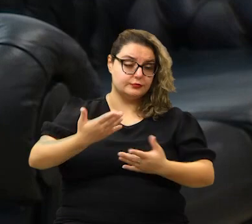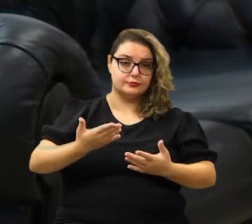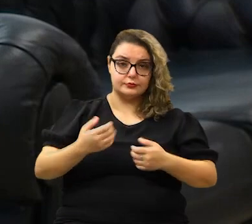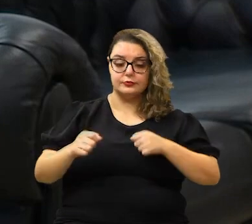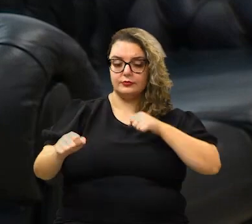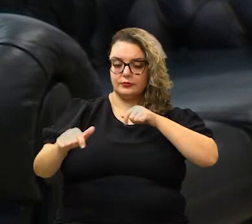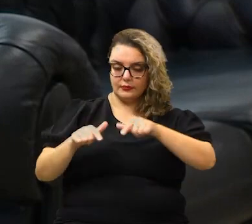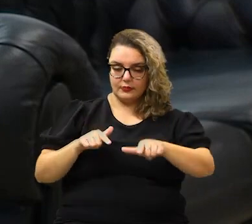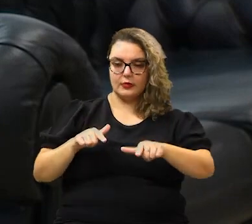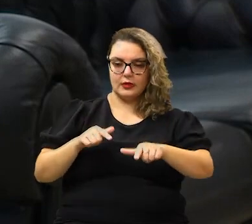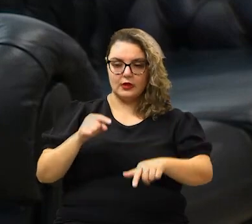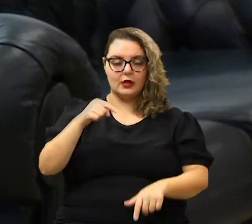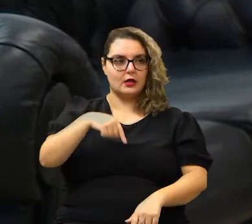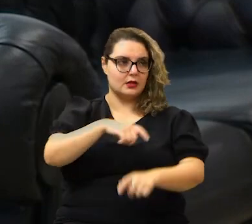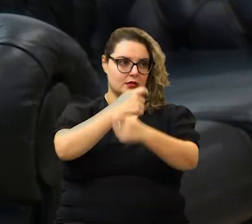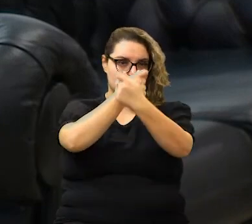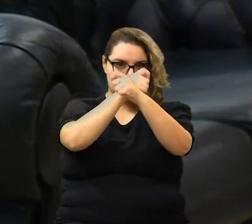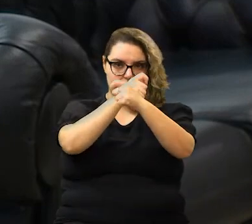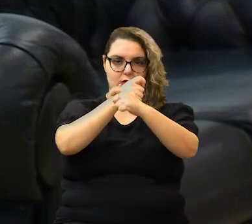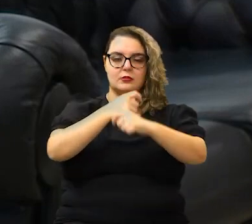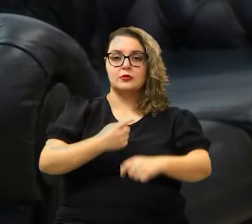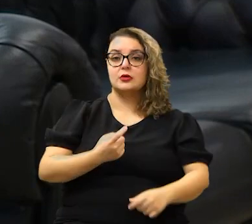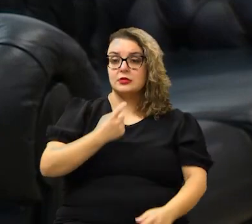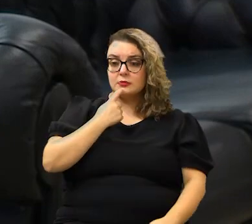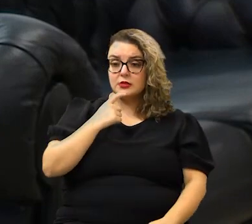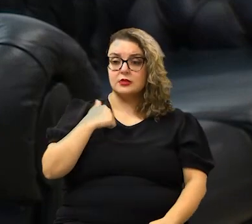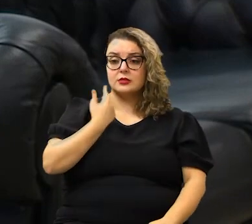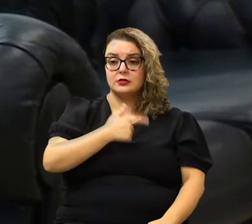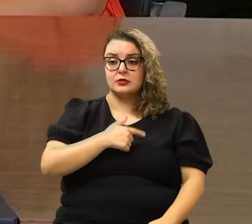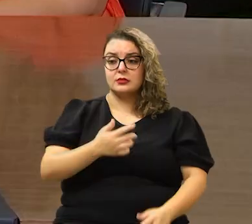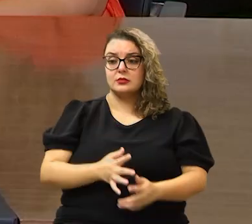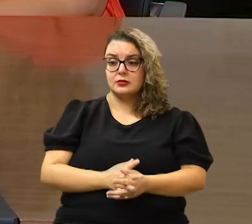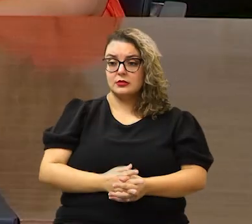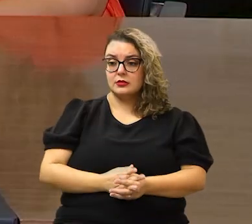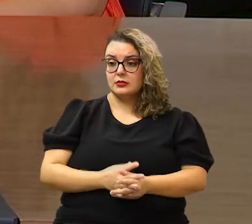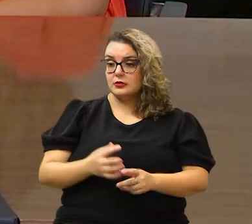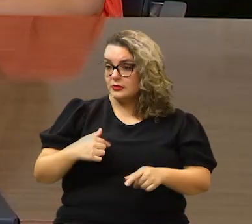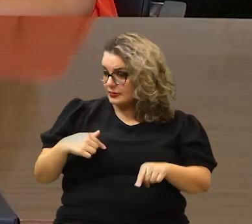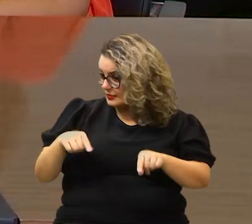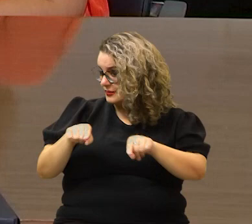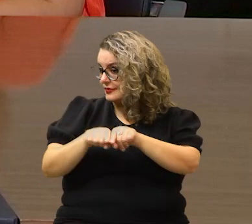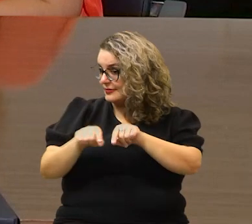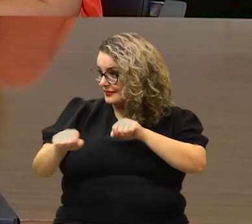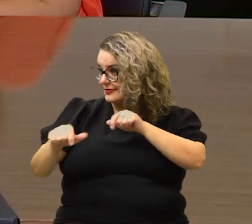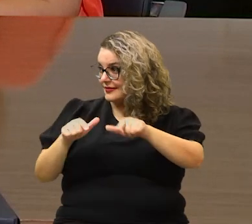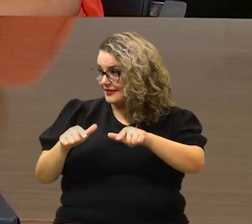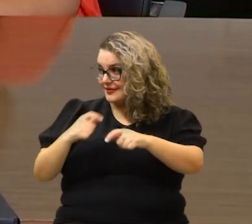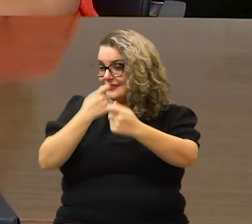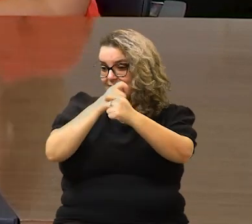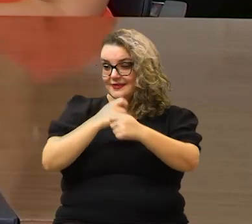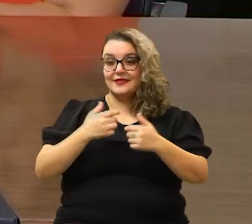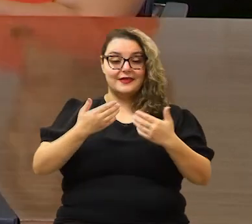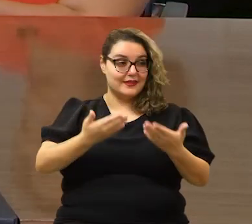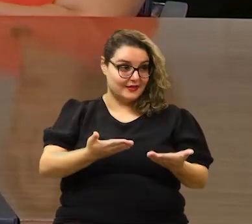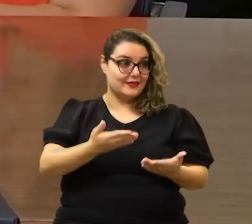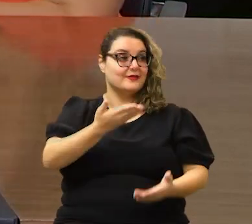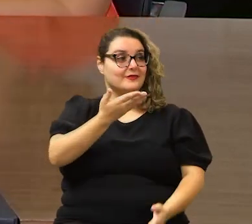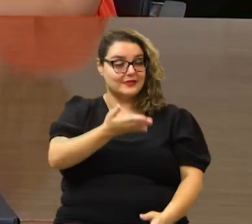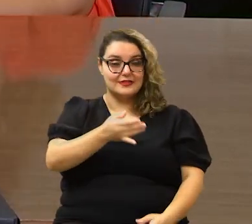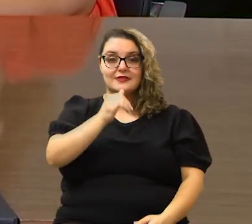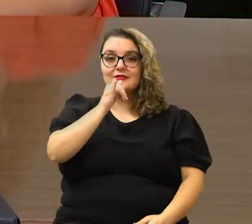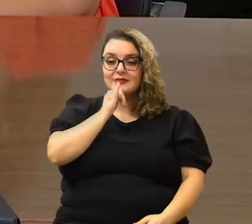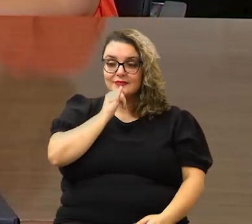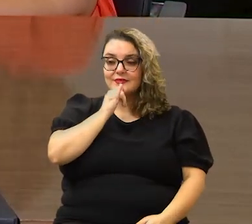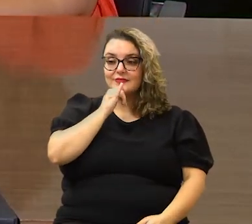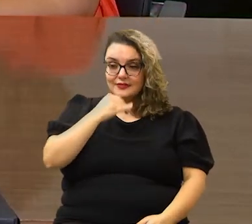Câmara, que se formaram aqui na PUC Campinas. Então nós fomos lá. Eu também me formei na PUC Campinas. Pois, então